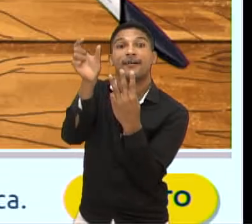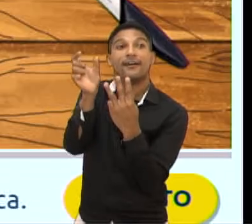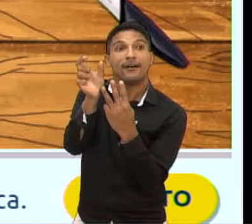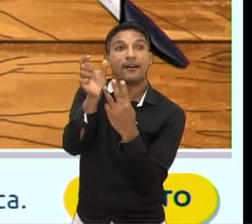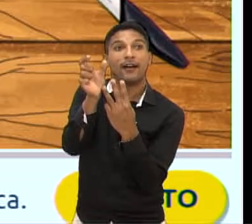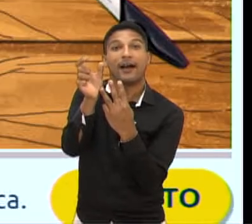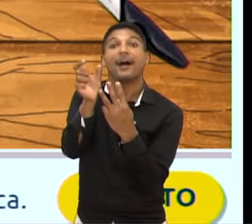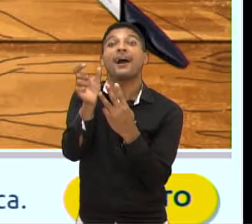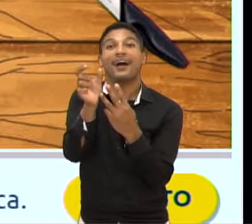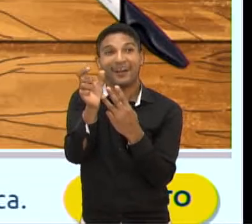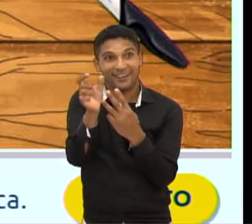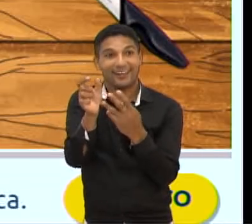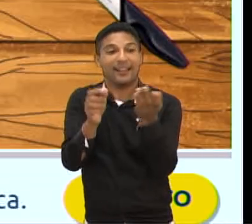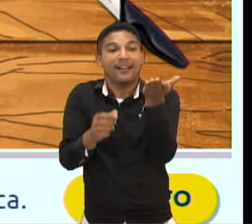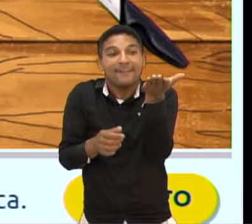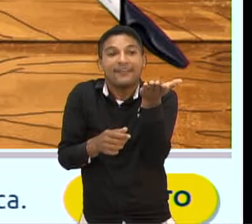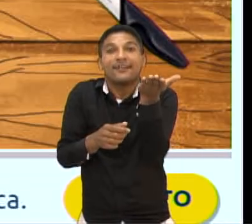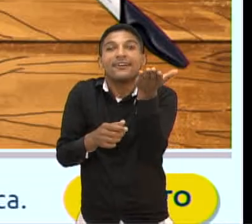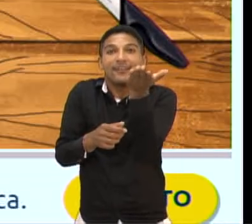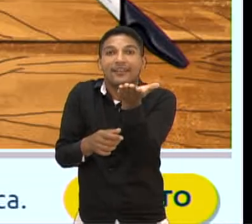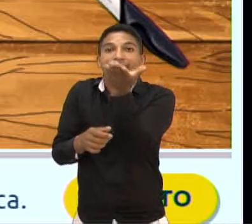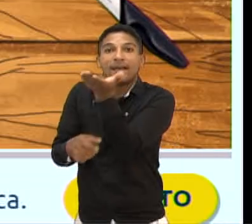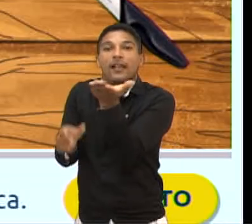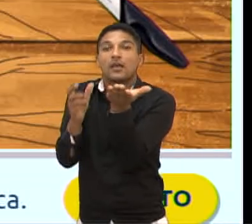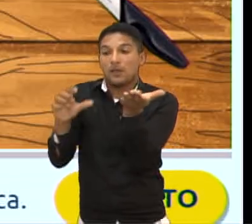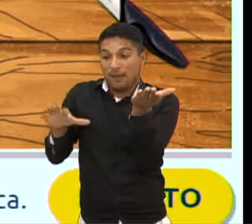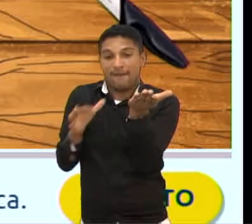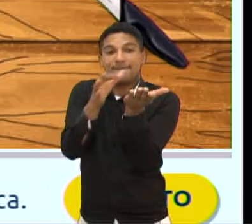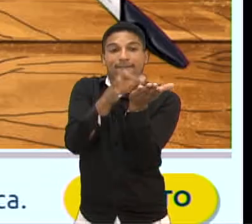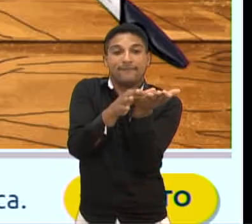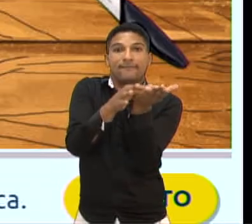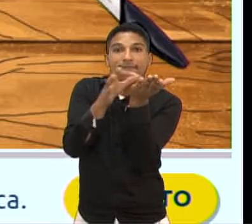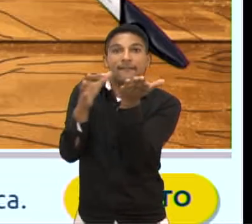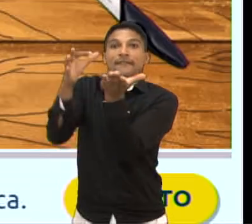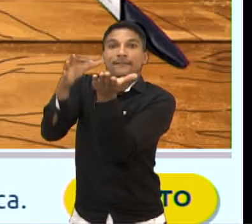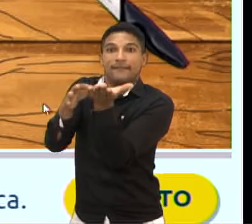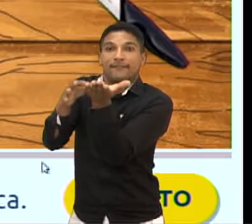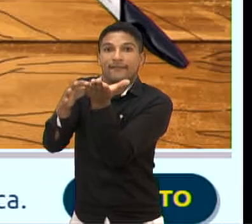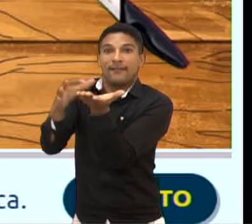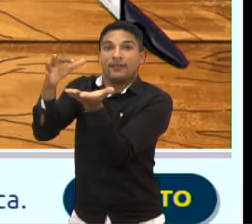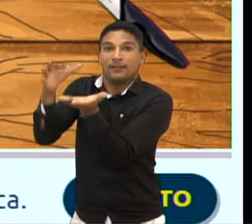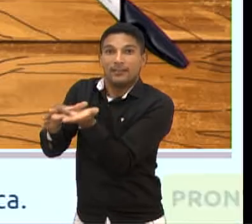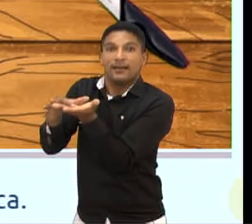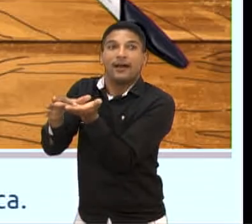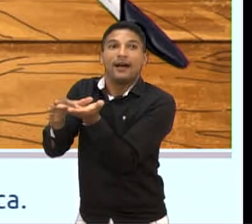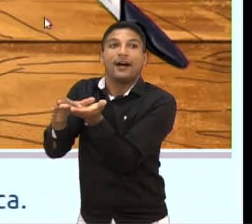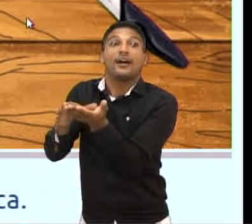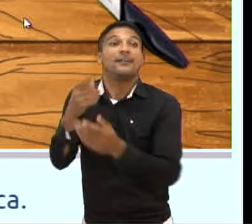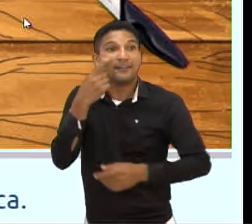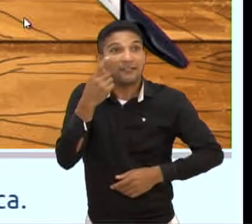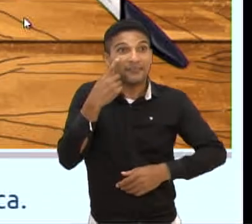pedacinho, mais um outro, 1/3, e mais o outro, que é o outro 1/3. Vamos verificar?